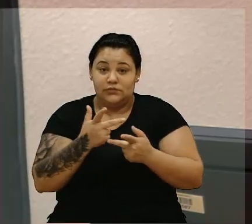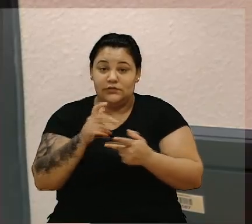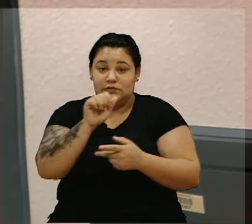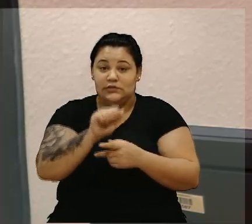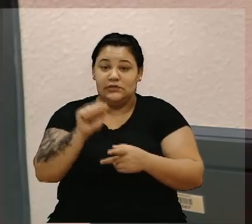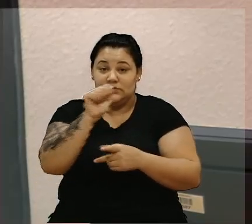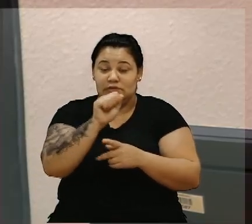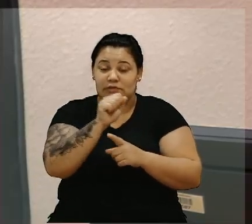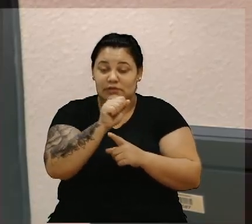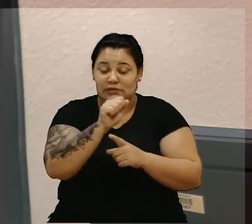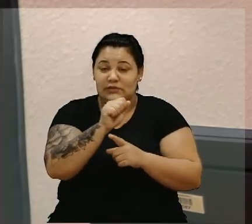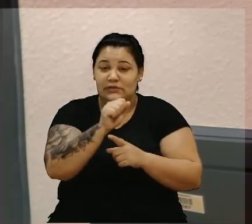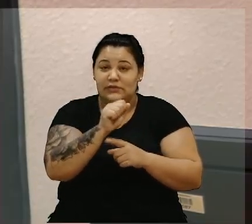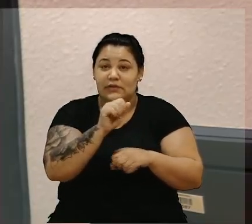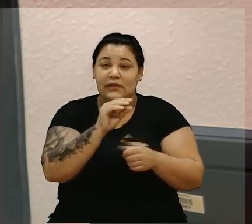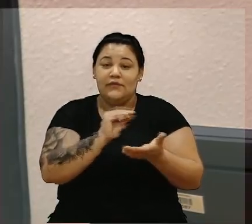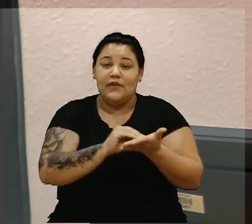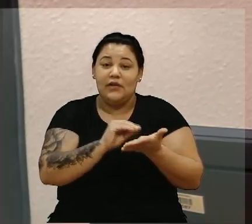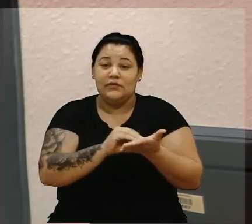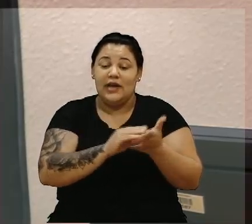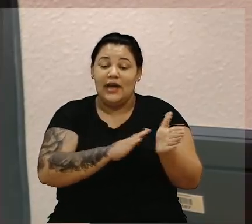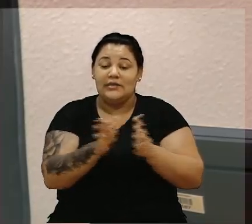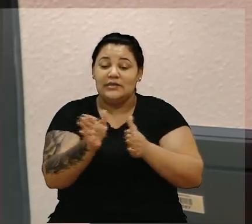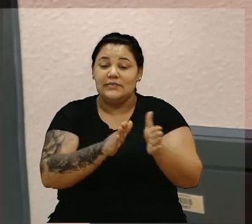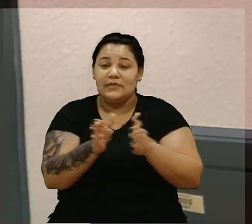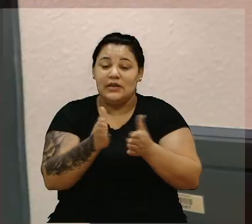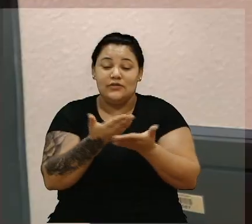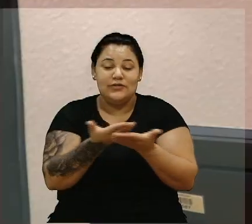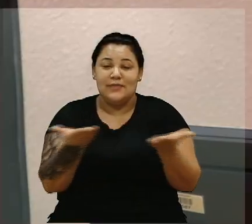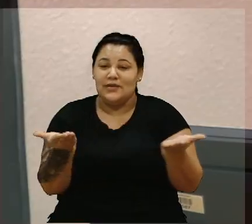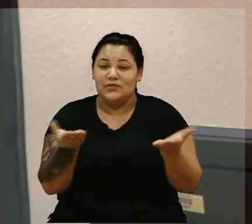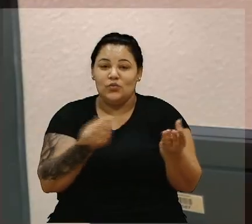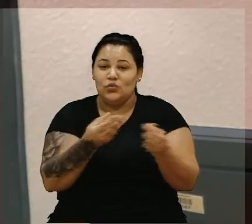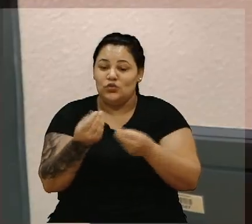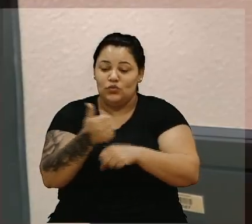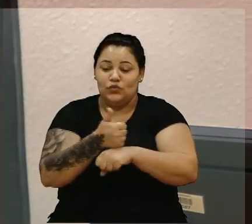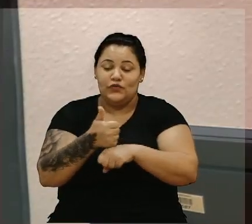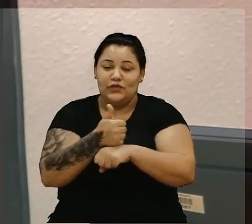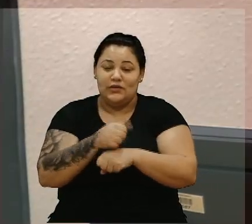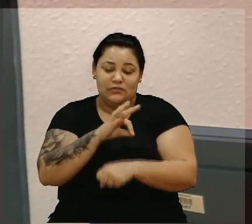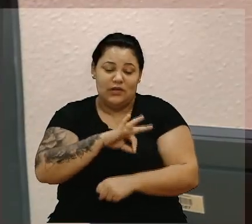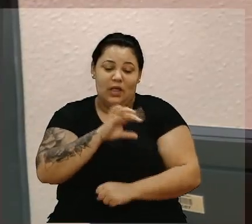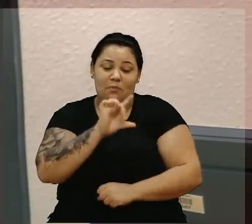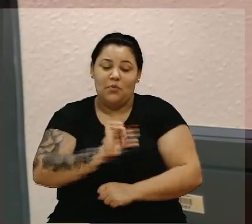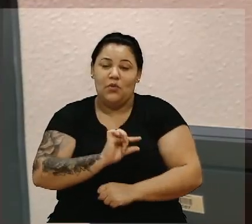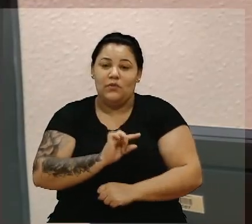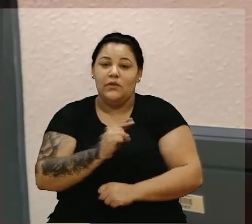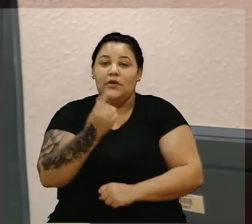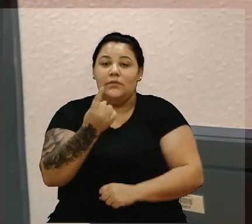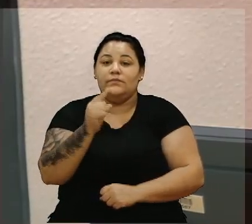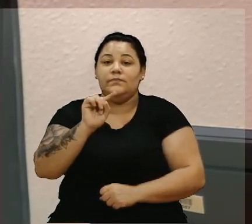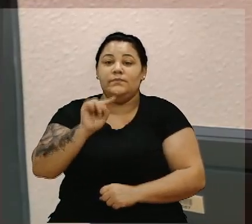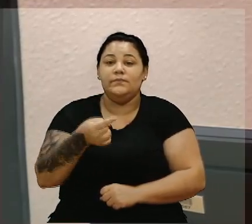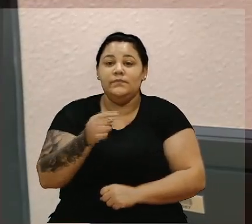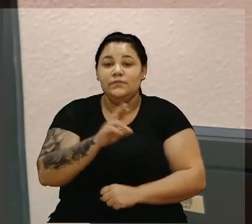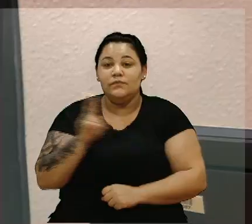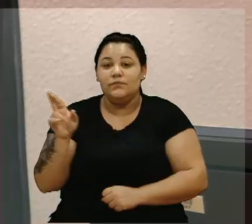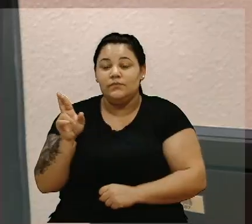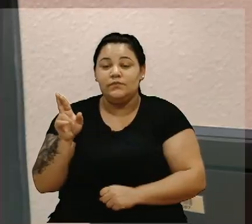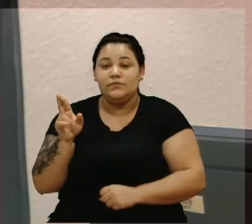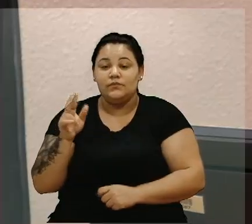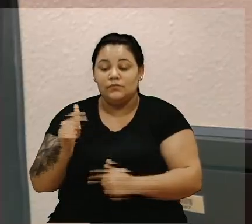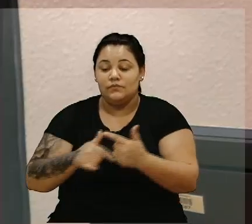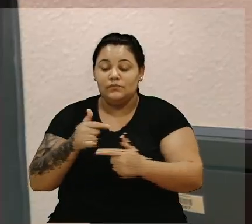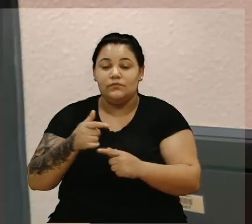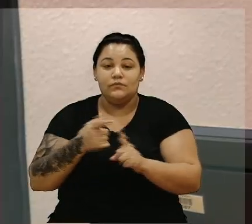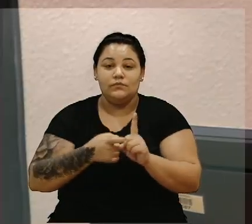falta acessibilidade nos espaços. Diversos profissionais ganham menos do que R$1.000 para trabalhar o mês inteiro. Não tem